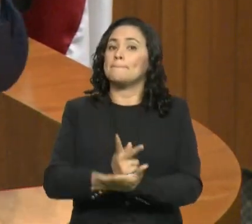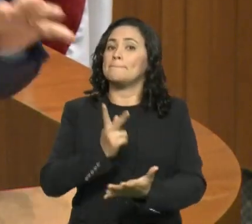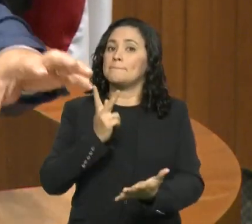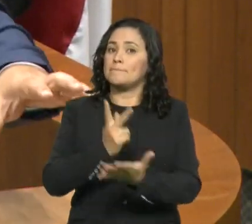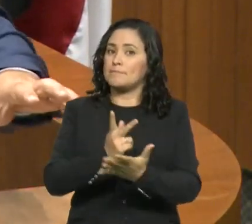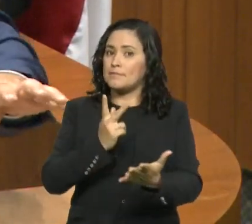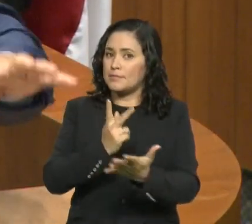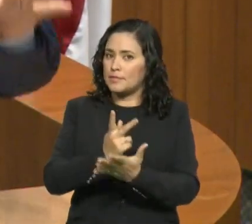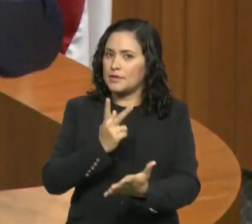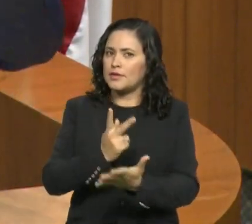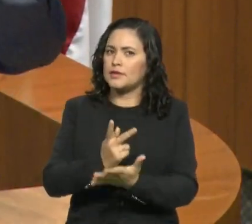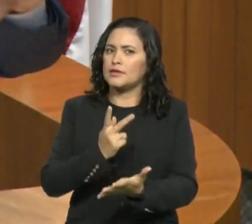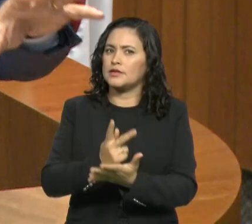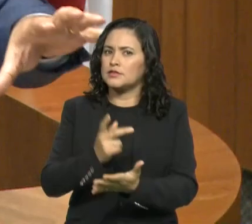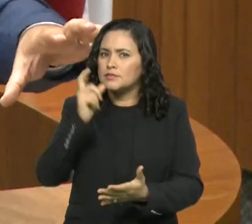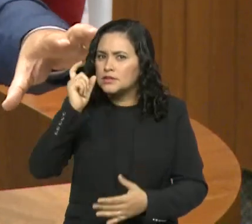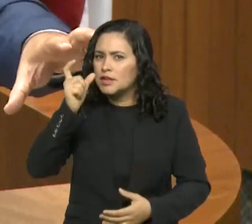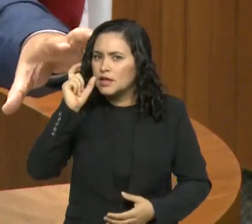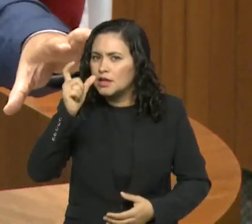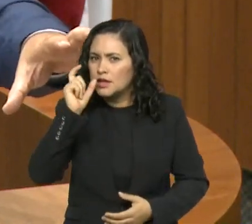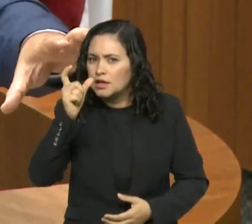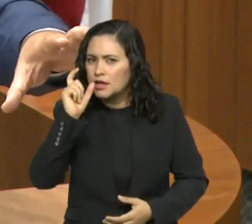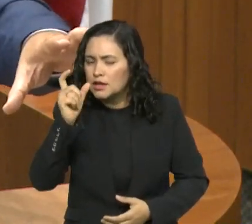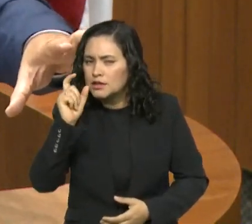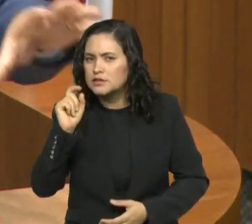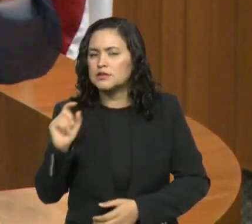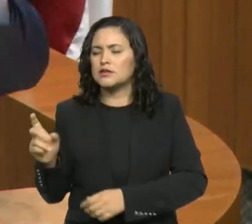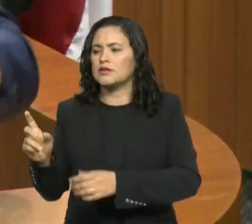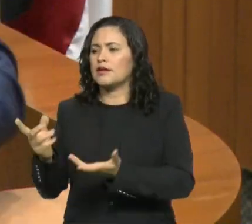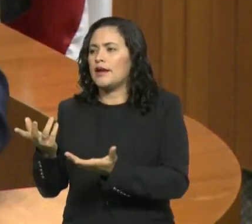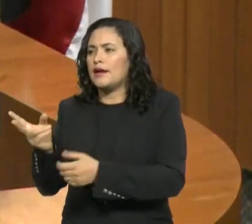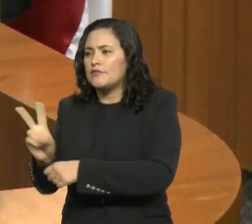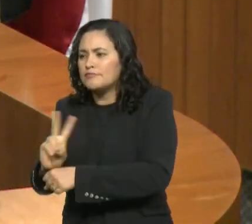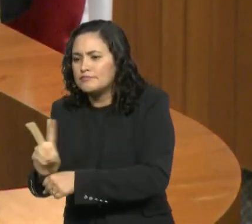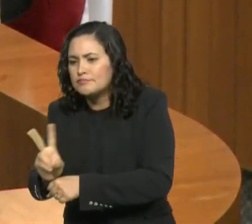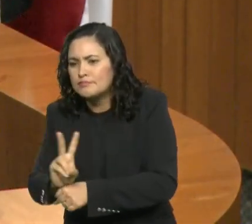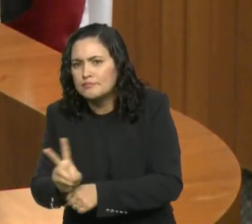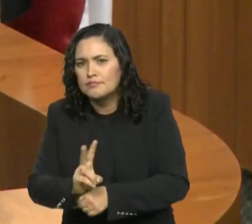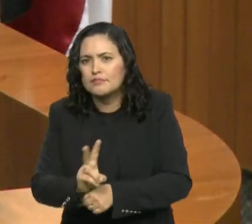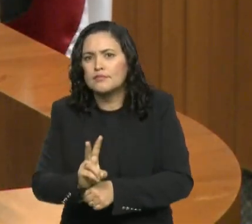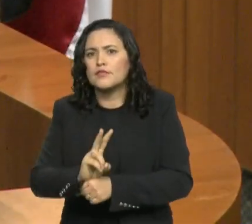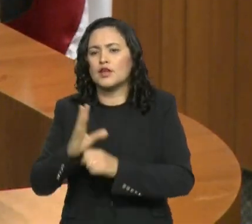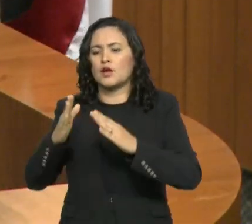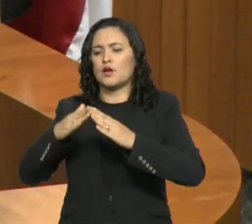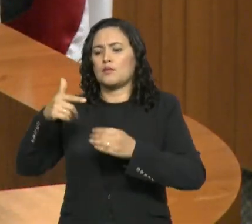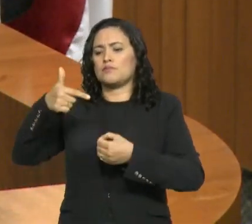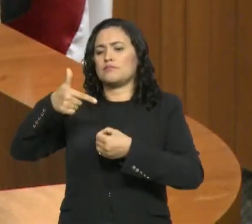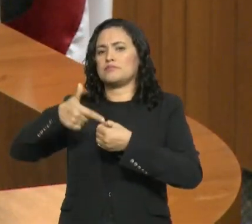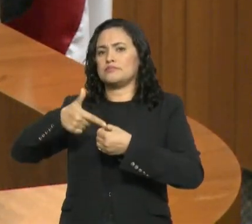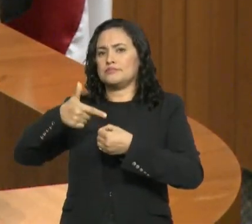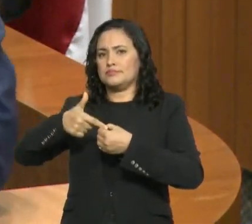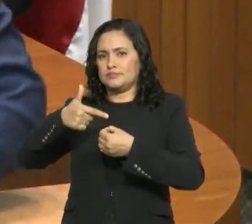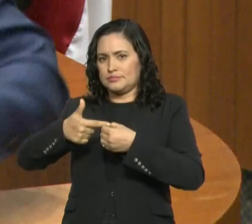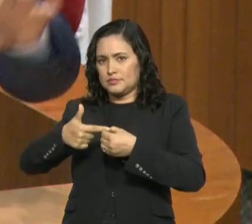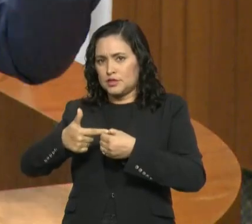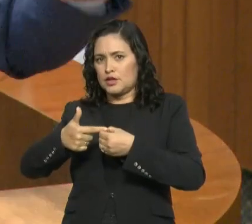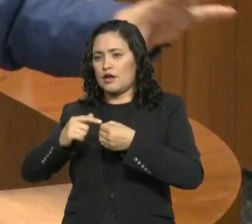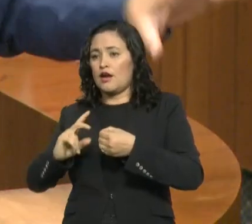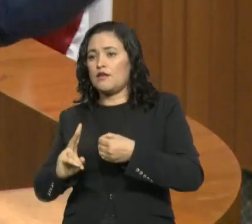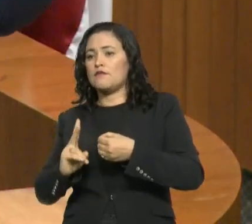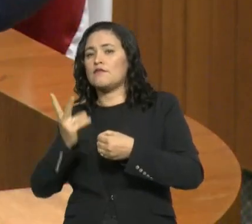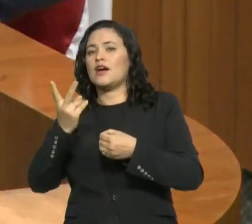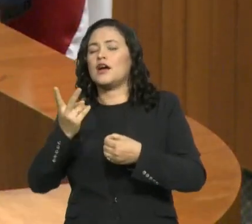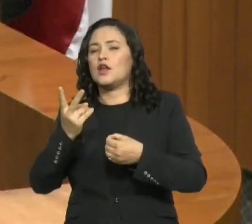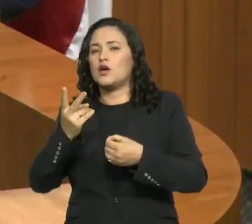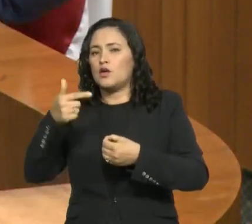na fiscalização dos postos de combustível, o mesmo empenho na fiscalização do valor da gasolina, nós